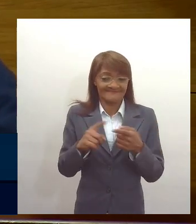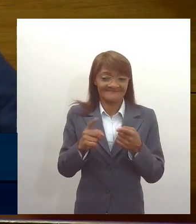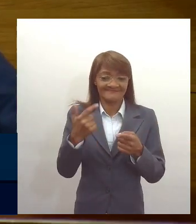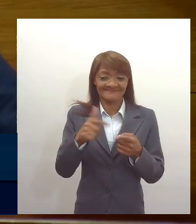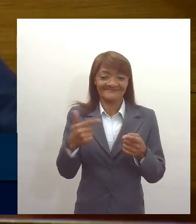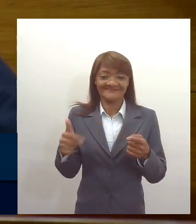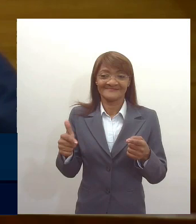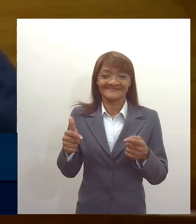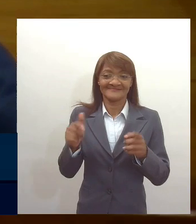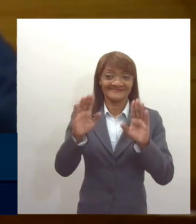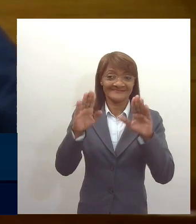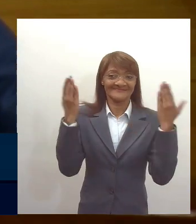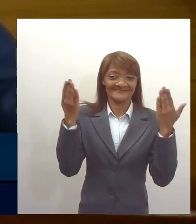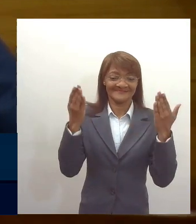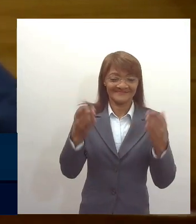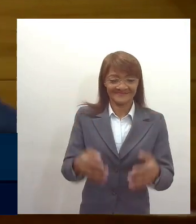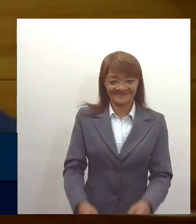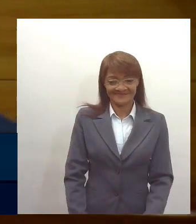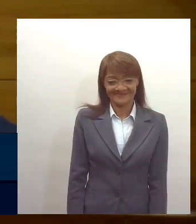Não.